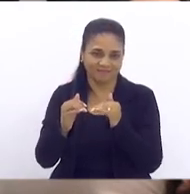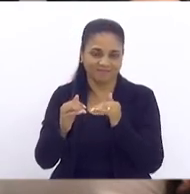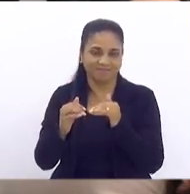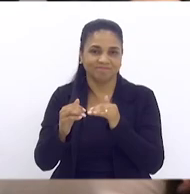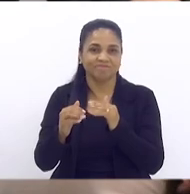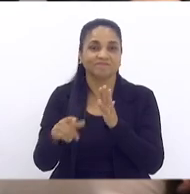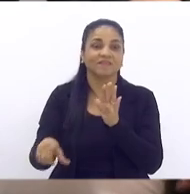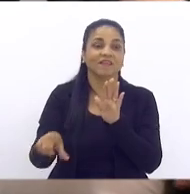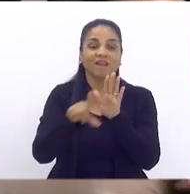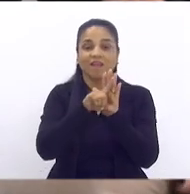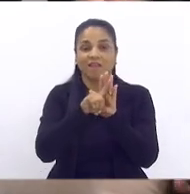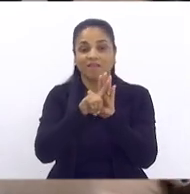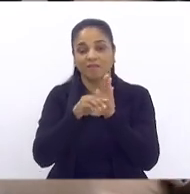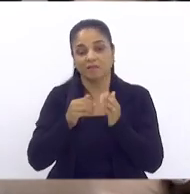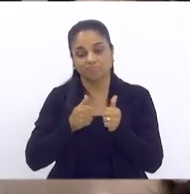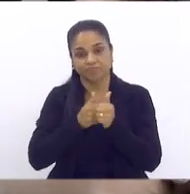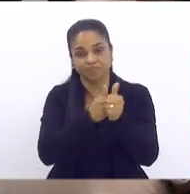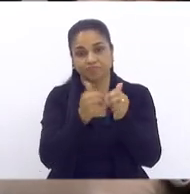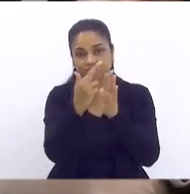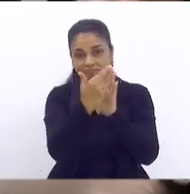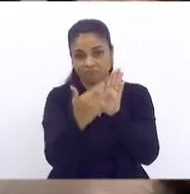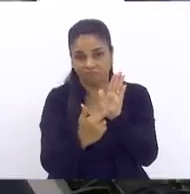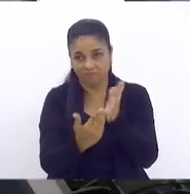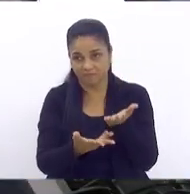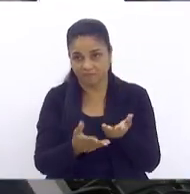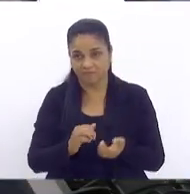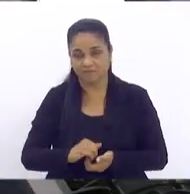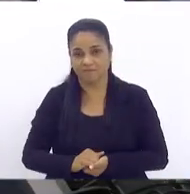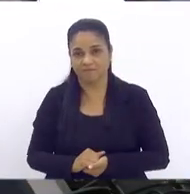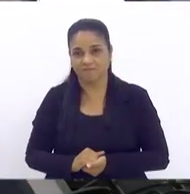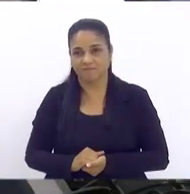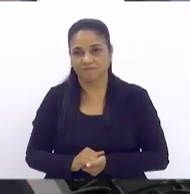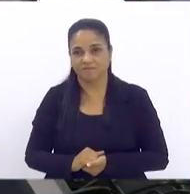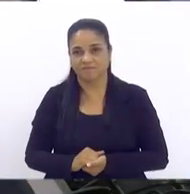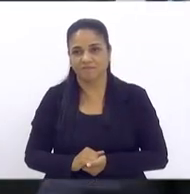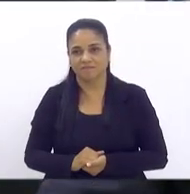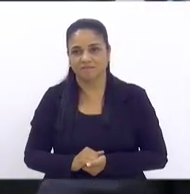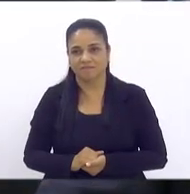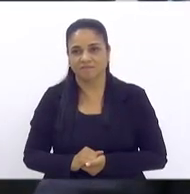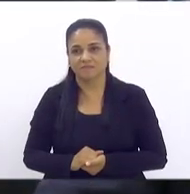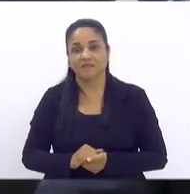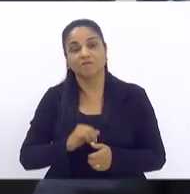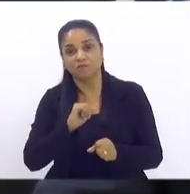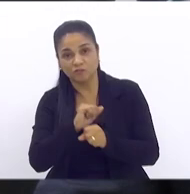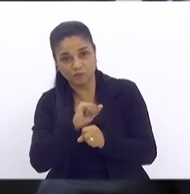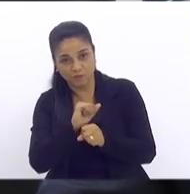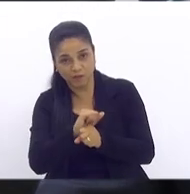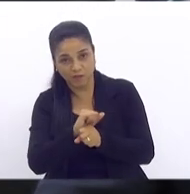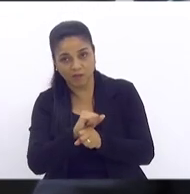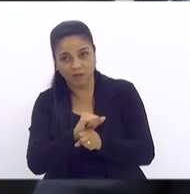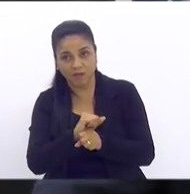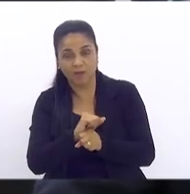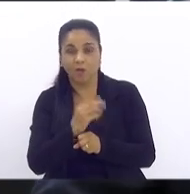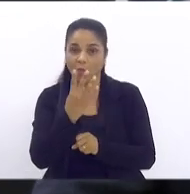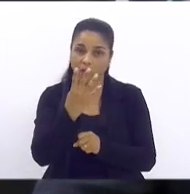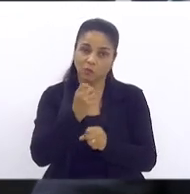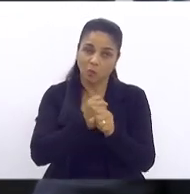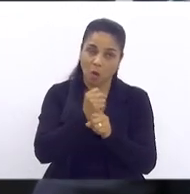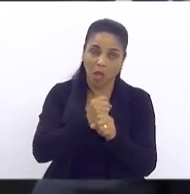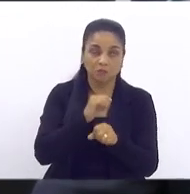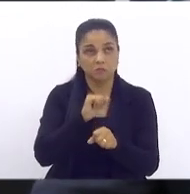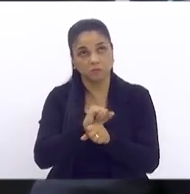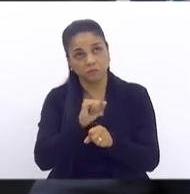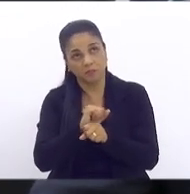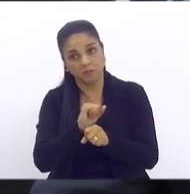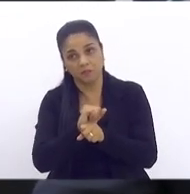legislação. Nós não sabemos qual autoridade competente. Tratar de Hong Kong, vamos esperar agora a definição de Brasília, demora uns 3, 4 anos para votar nessa